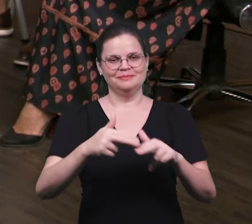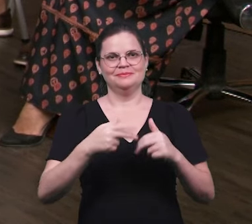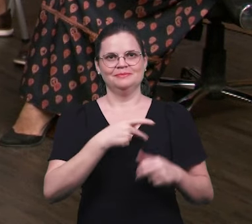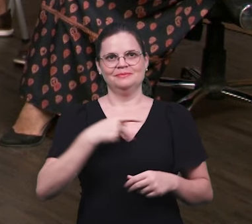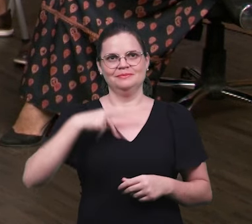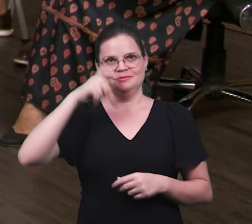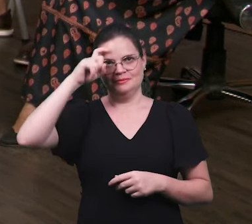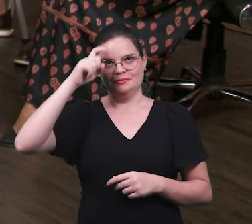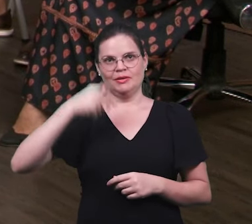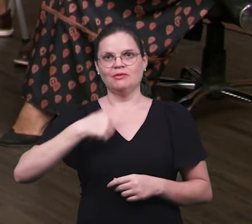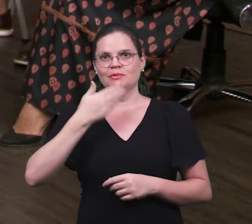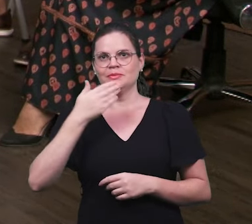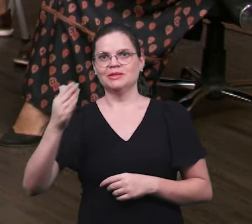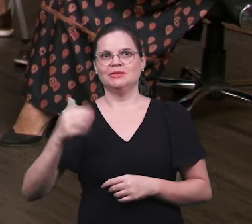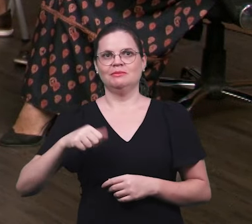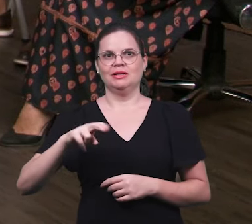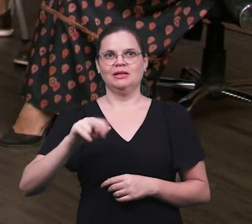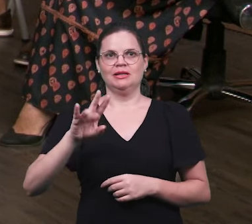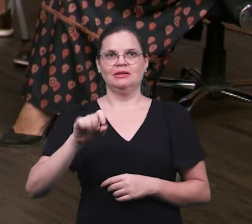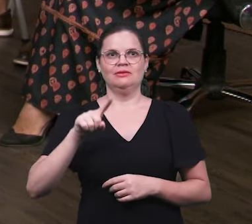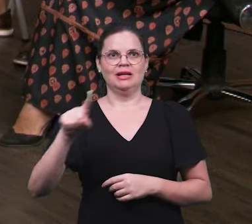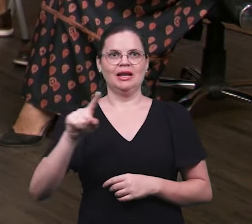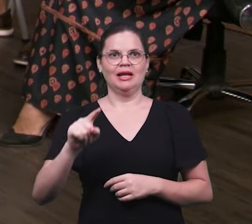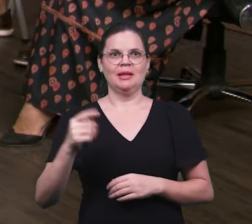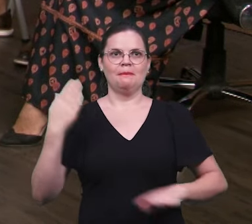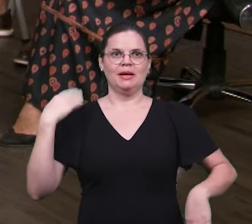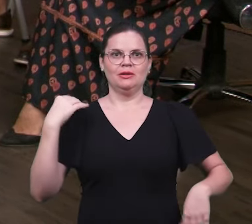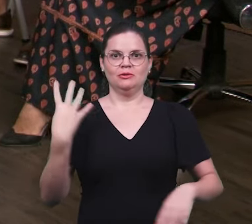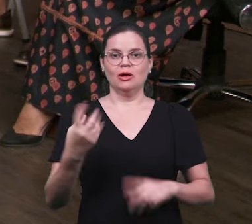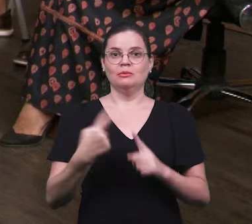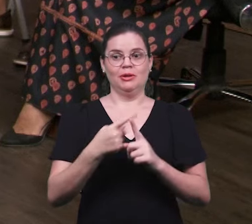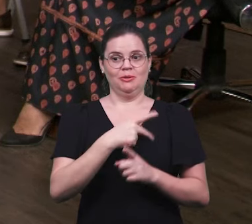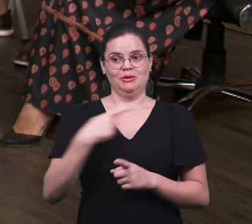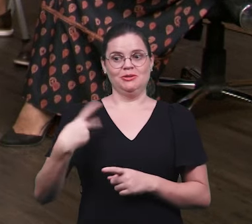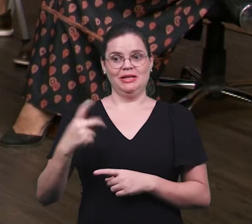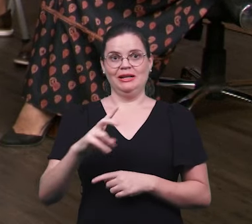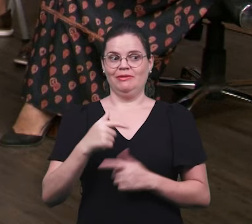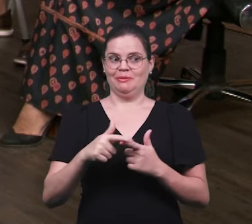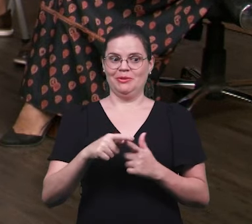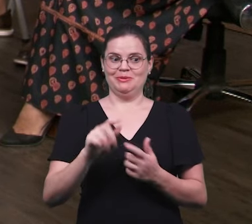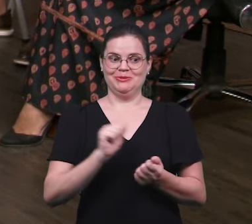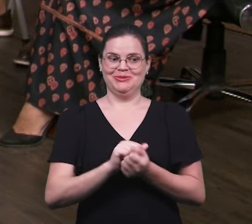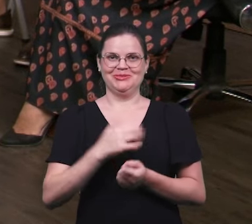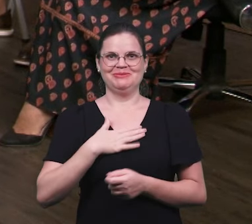vou convidar a Nini para a Costa 4, não, porque o pastor dela vai arrumar um problema com ele, entendeu?